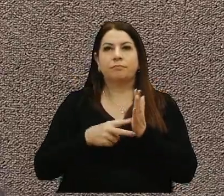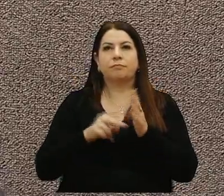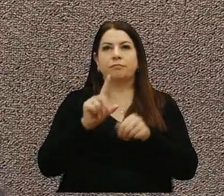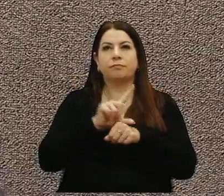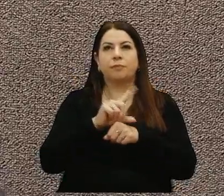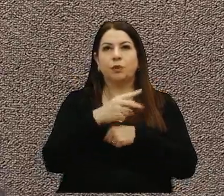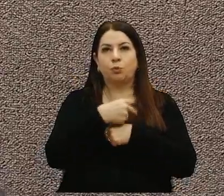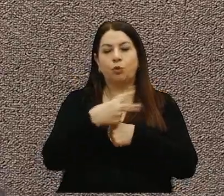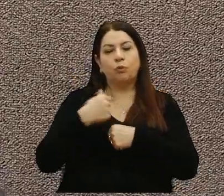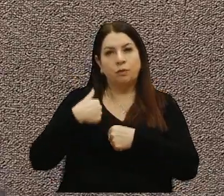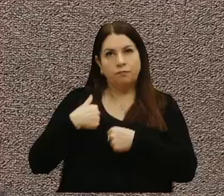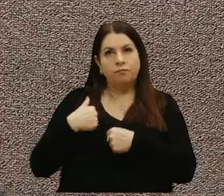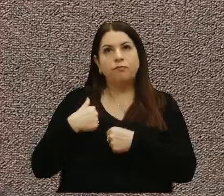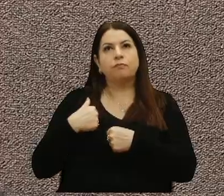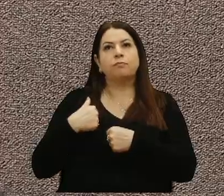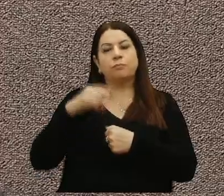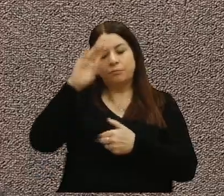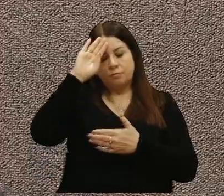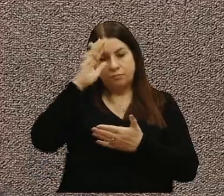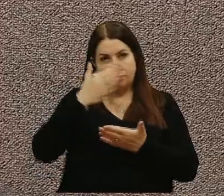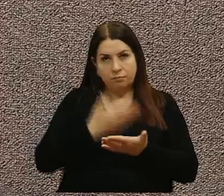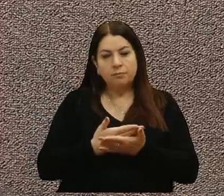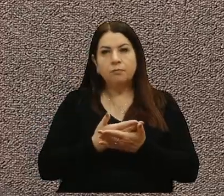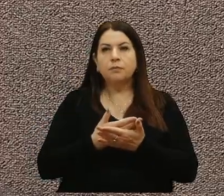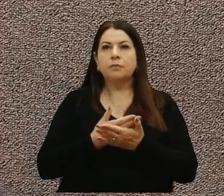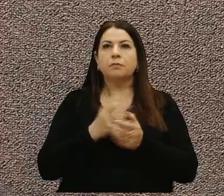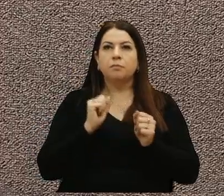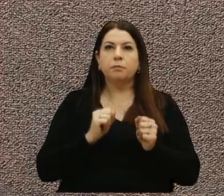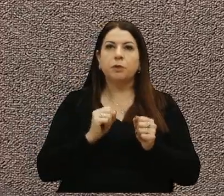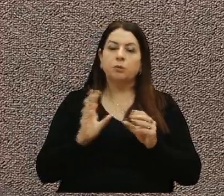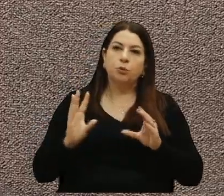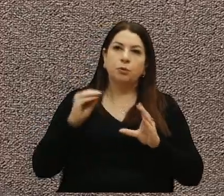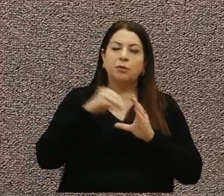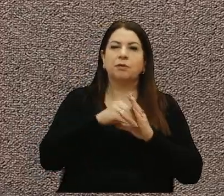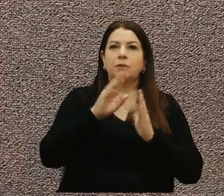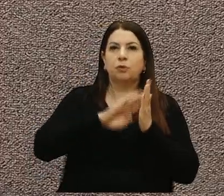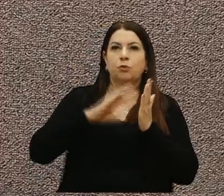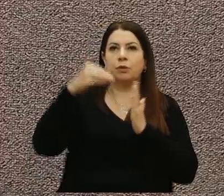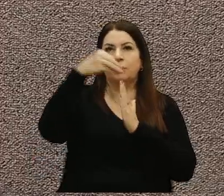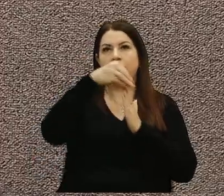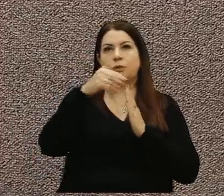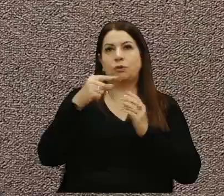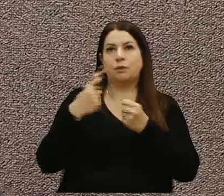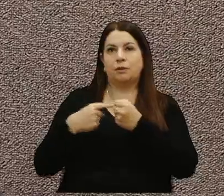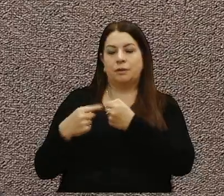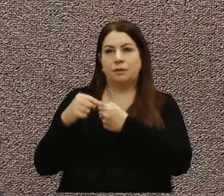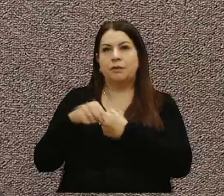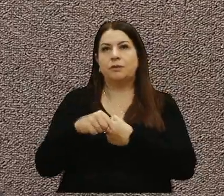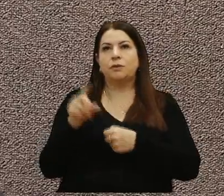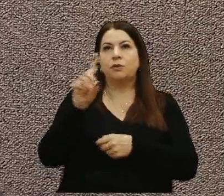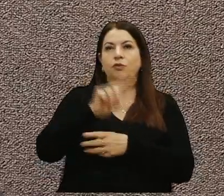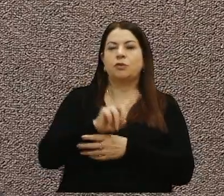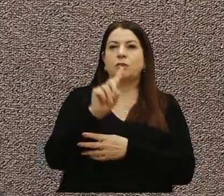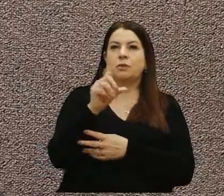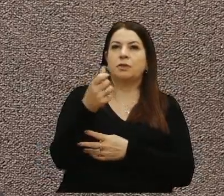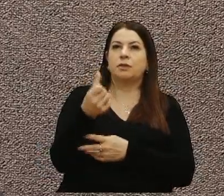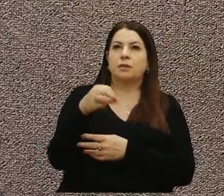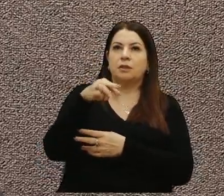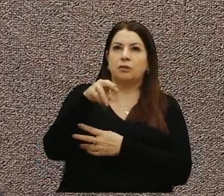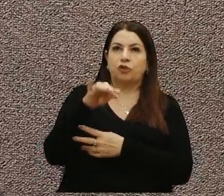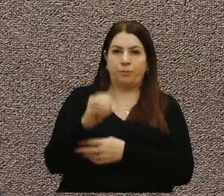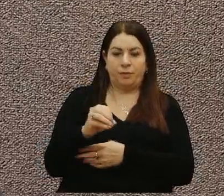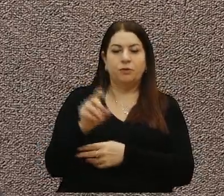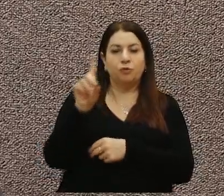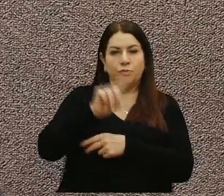procurou no gabinete, pela confiança de poder colocar no calendário do nosso município, no dia 16 de maio, o dia S.